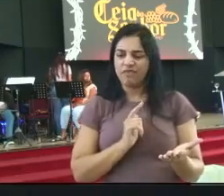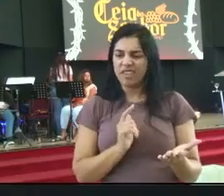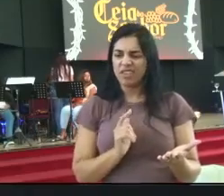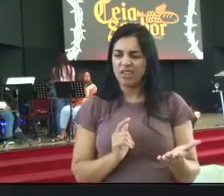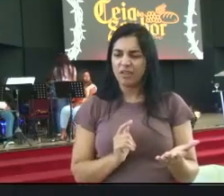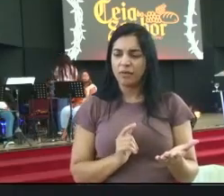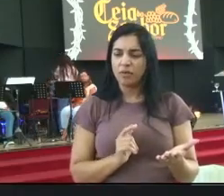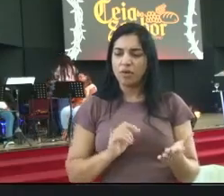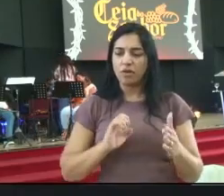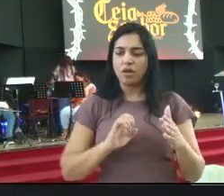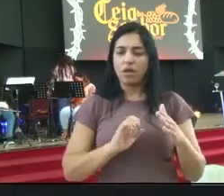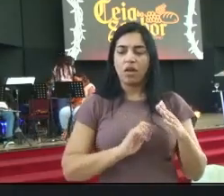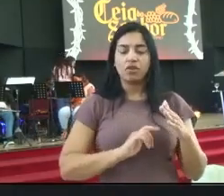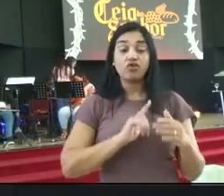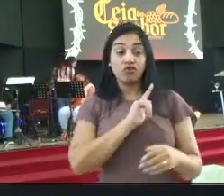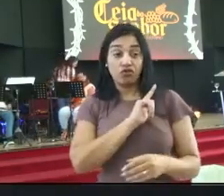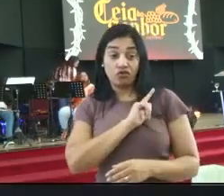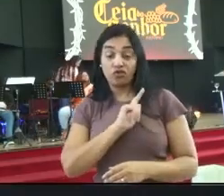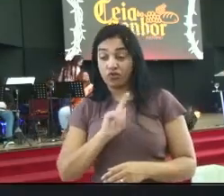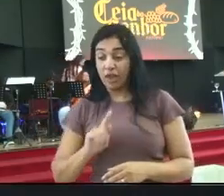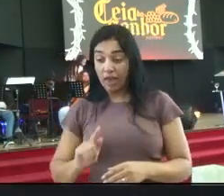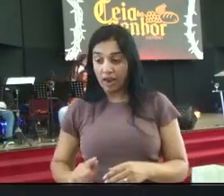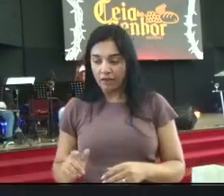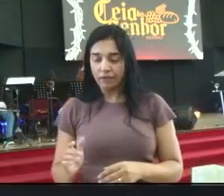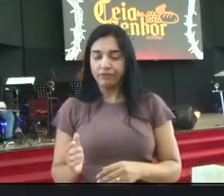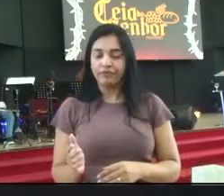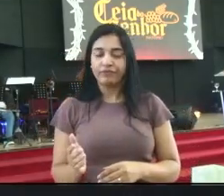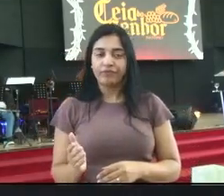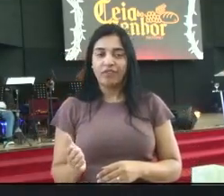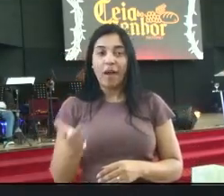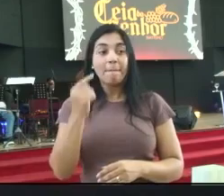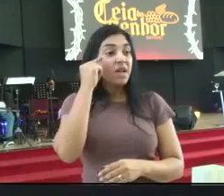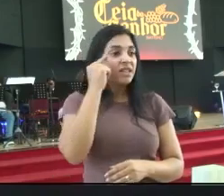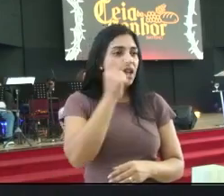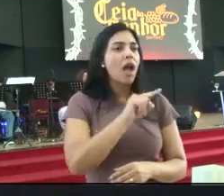dono pensar em alguém para promover, vai pensar em você.